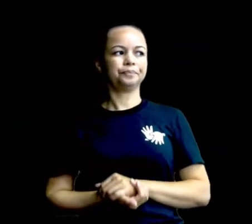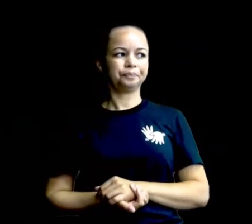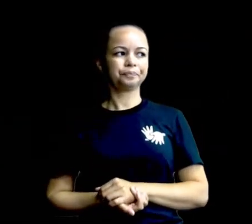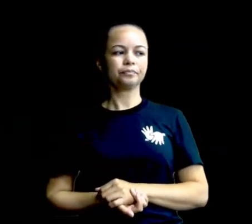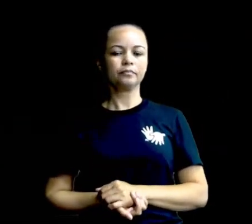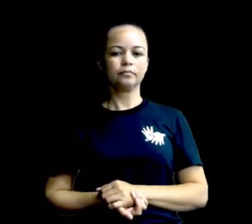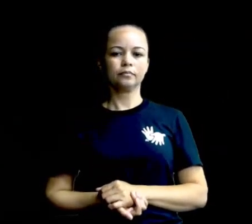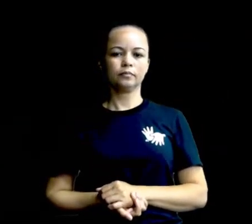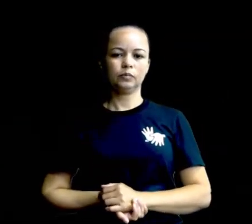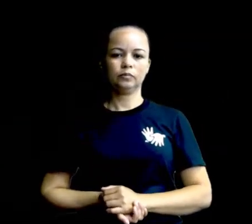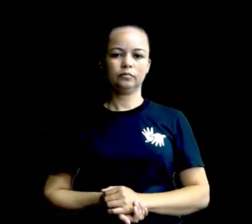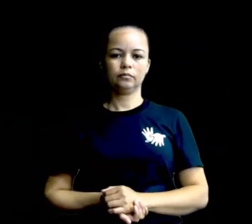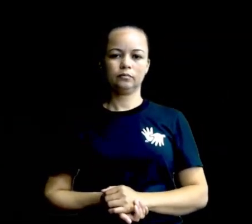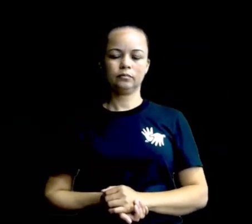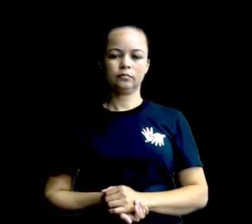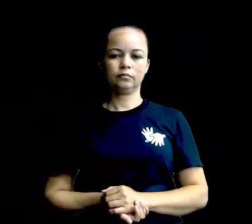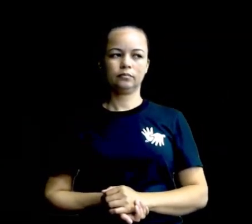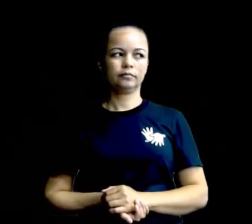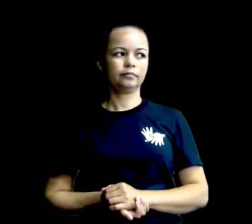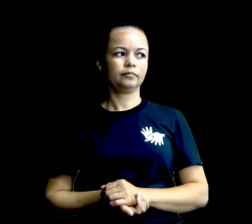Tá?